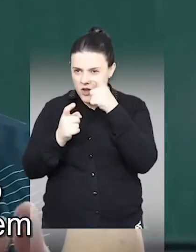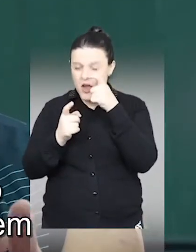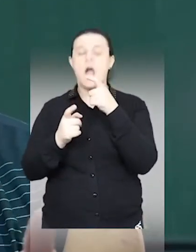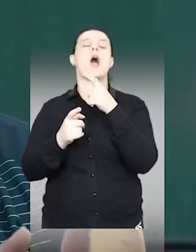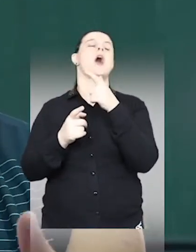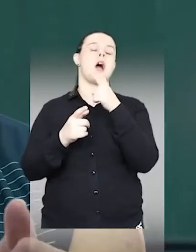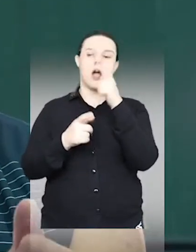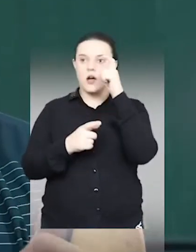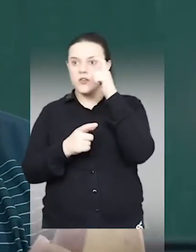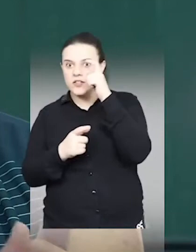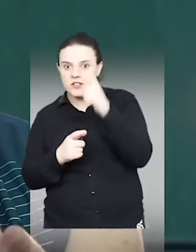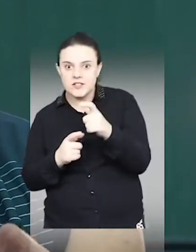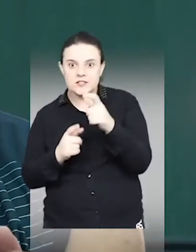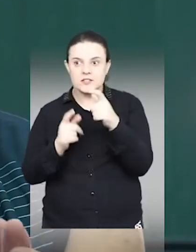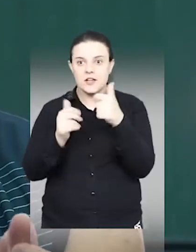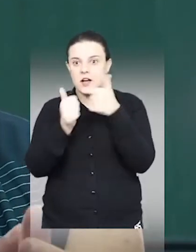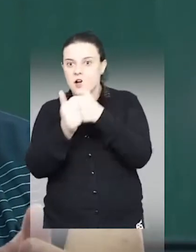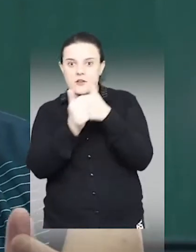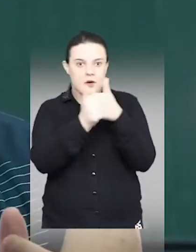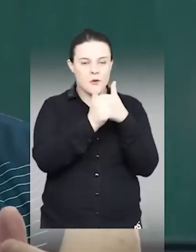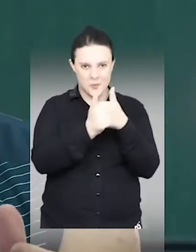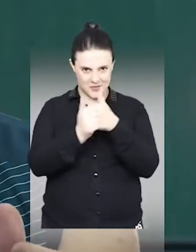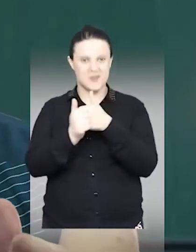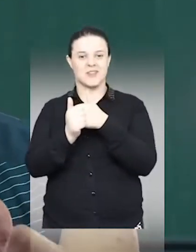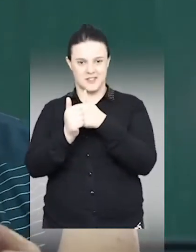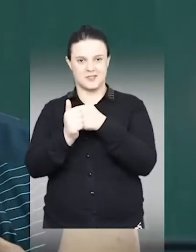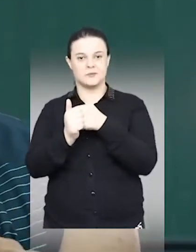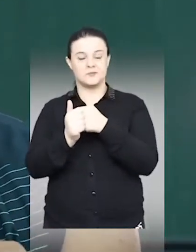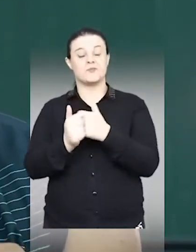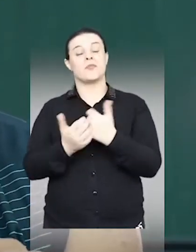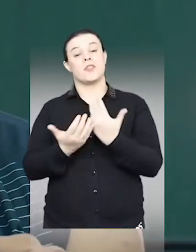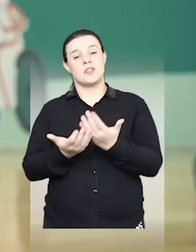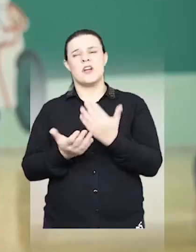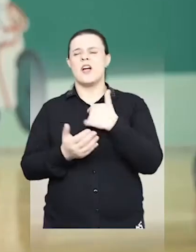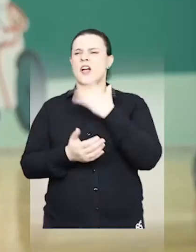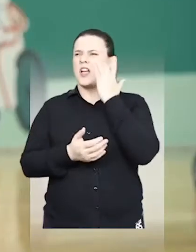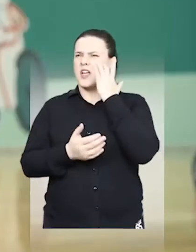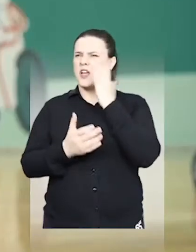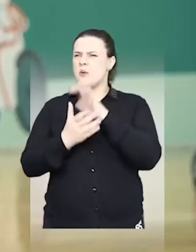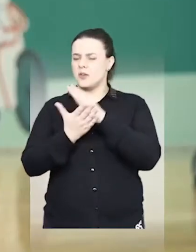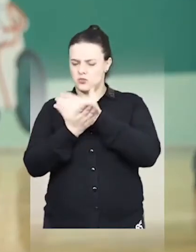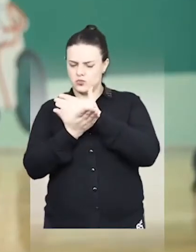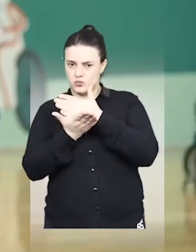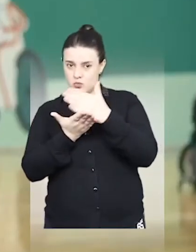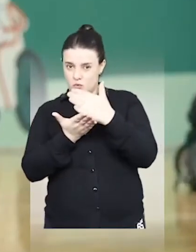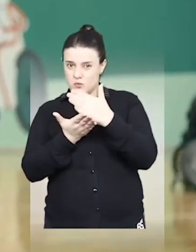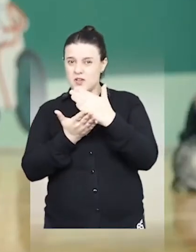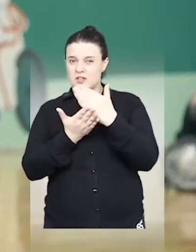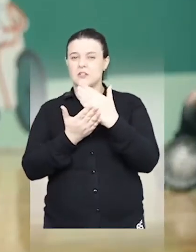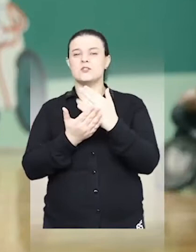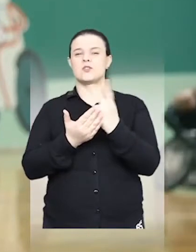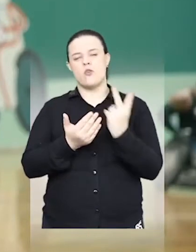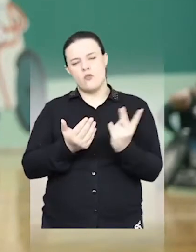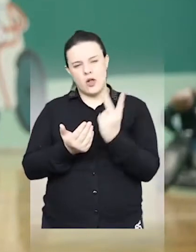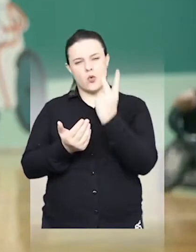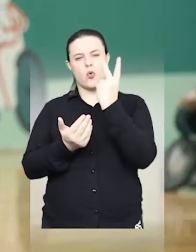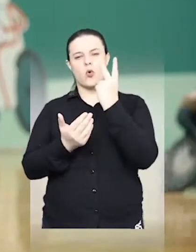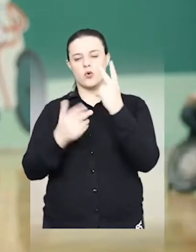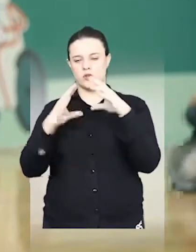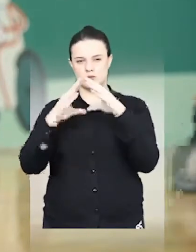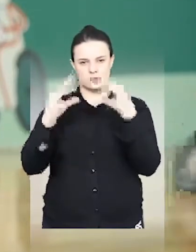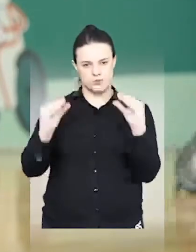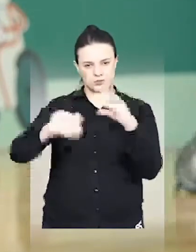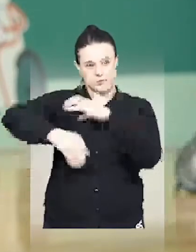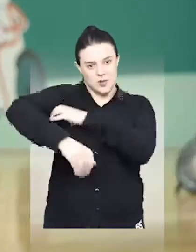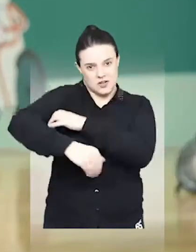bem interessante de ser assistido, né? Então... Bem, eu acho que inicialmente os valores que